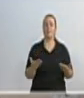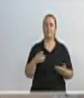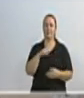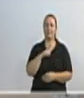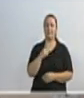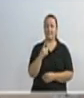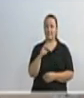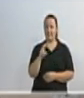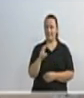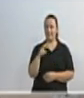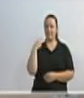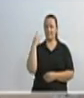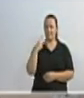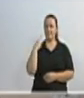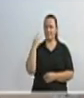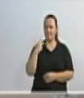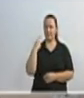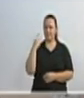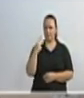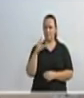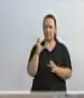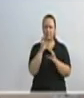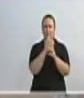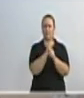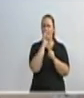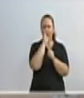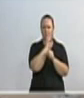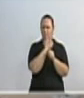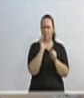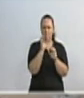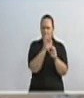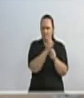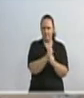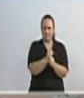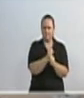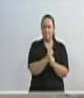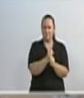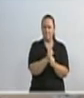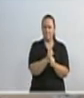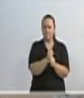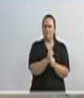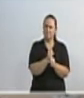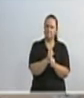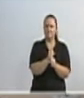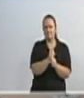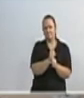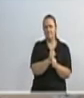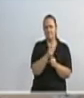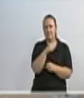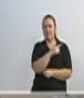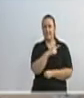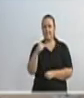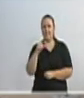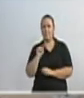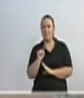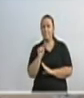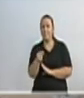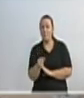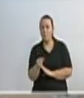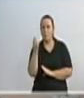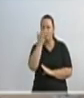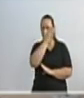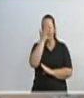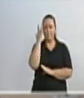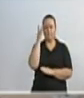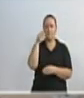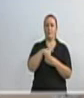aqui. Se nós fizermos uma soma rápida, nivelando aí, dá mais de 100 mil pessoas que votaram e que